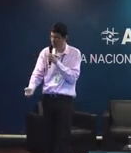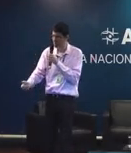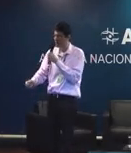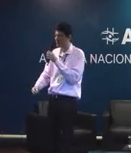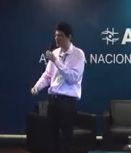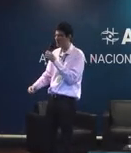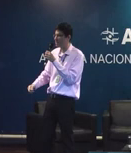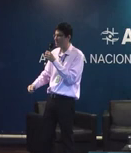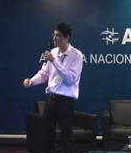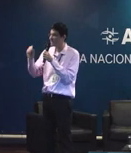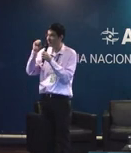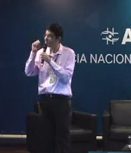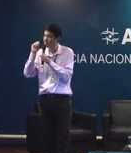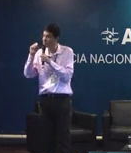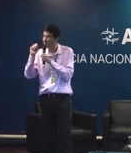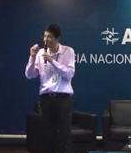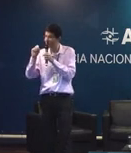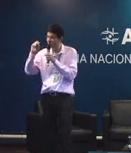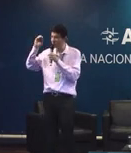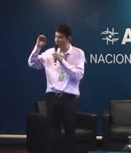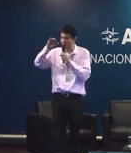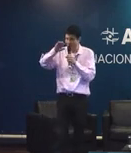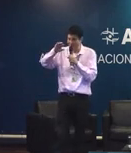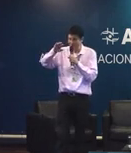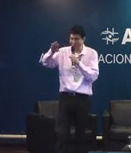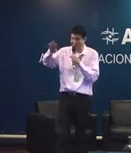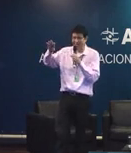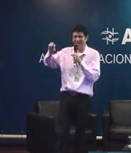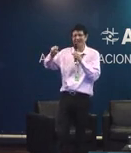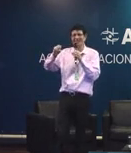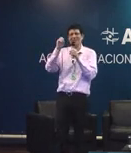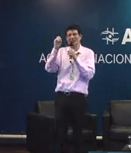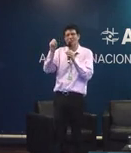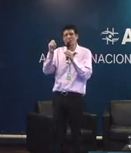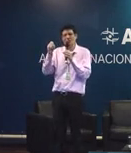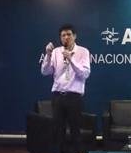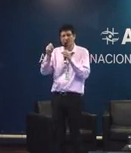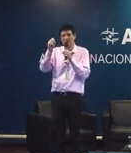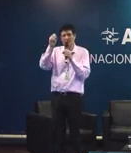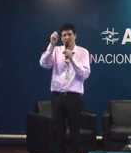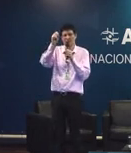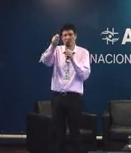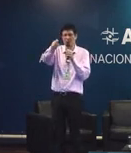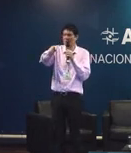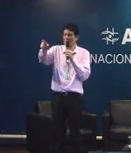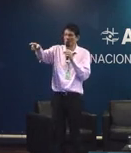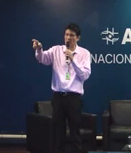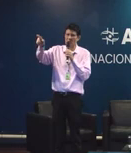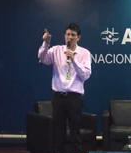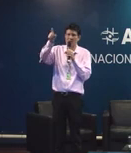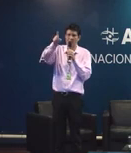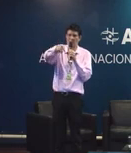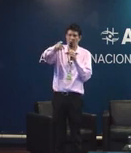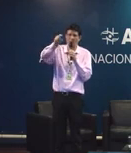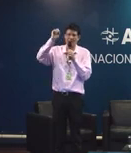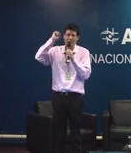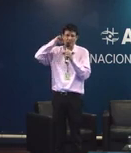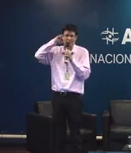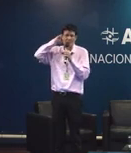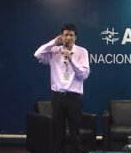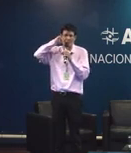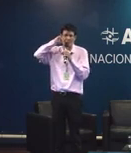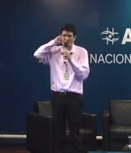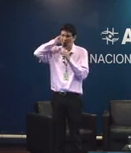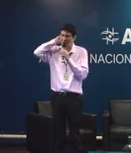da qualidade. Vou usar esse tempo para evitar você... E é muito importante. Então, assim como vocês, como a Paraíba também